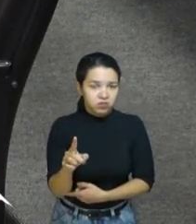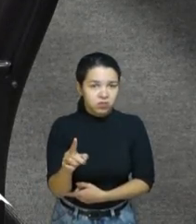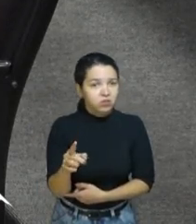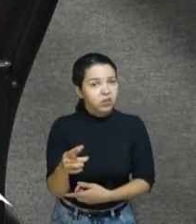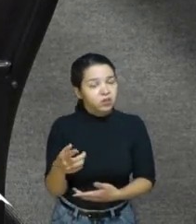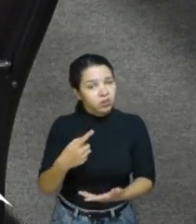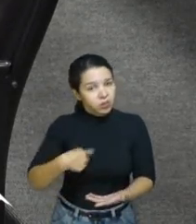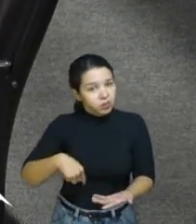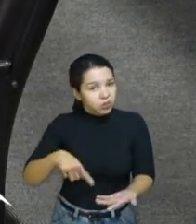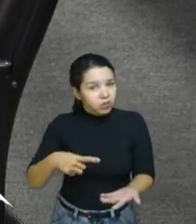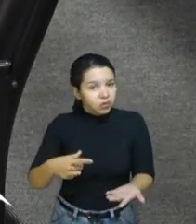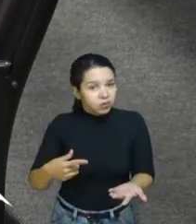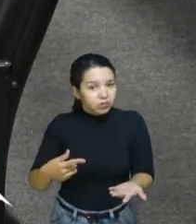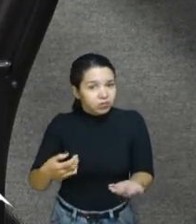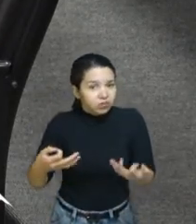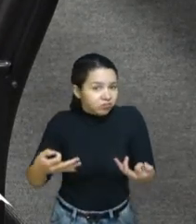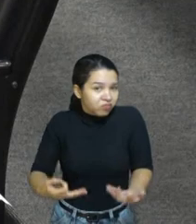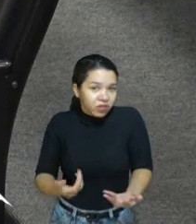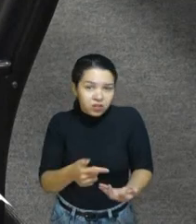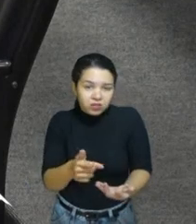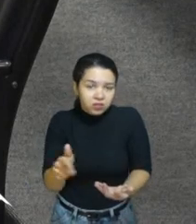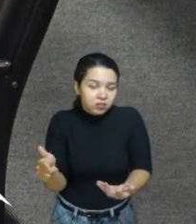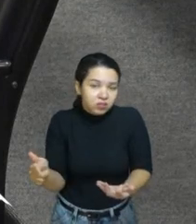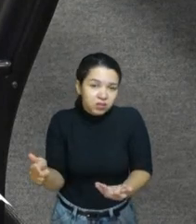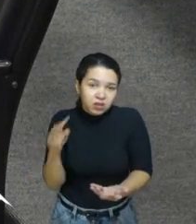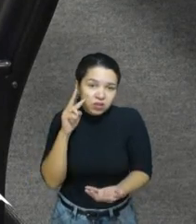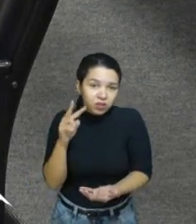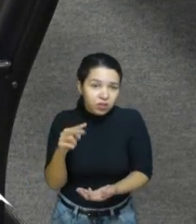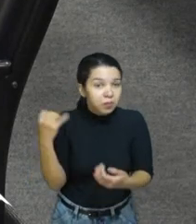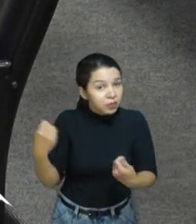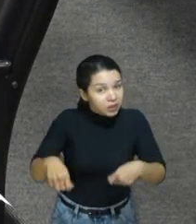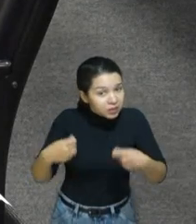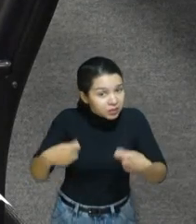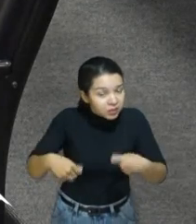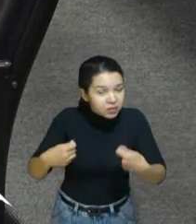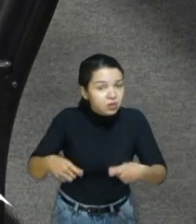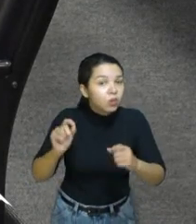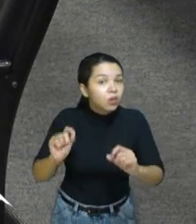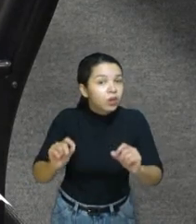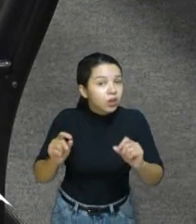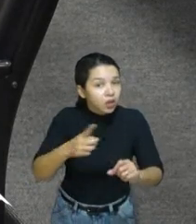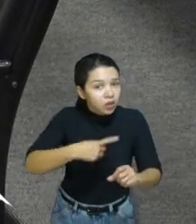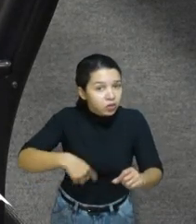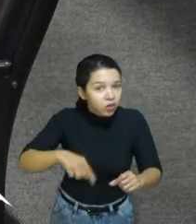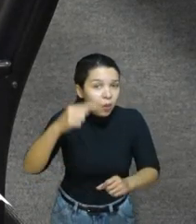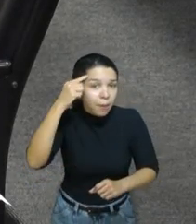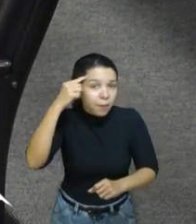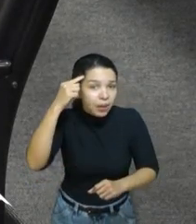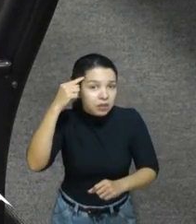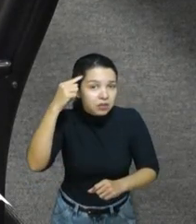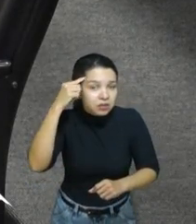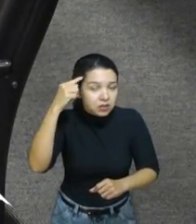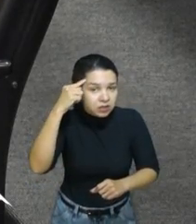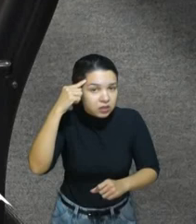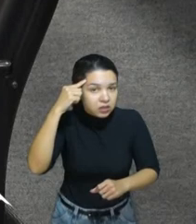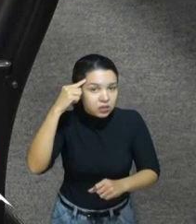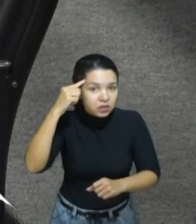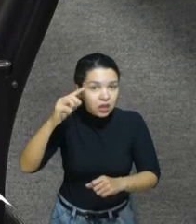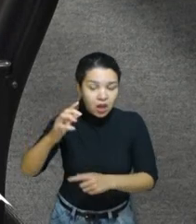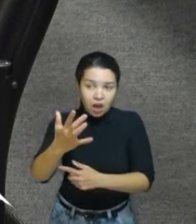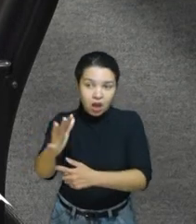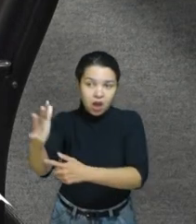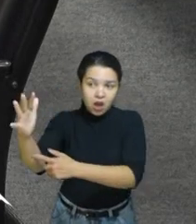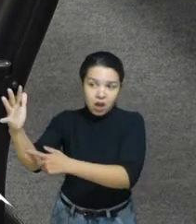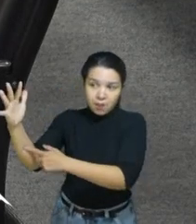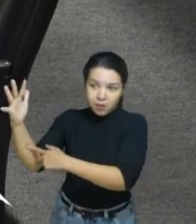precedentes. Né? Então, é fundamental a gente parar de fazer ambientalismo sem